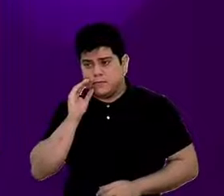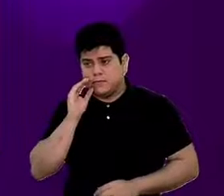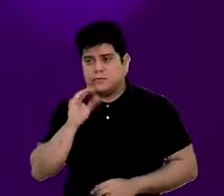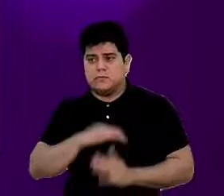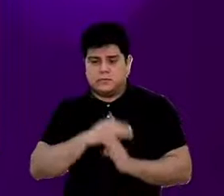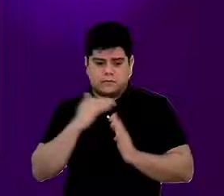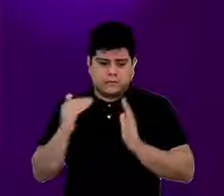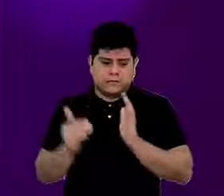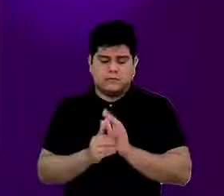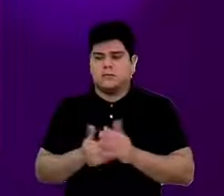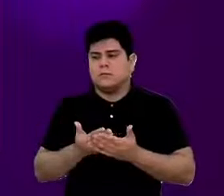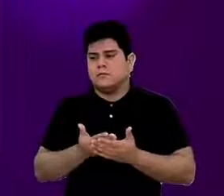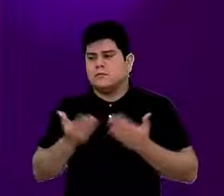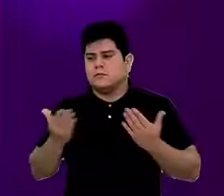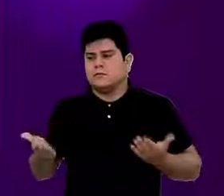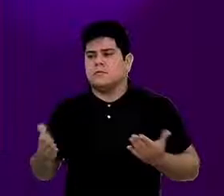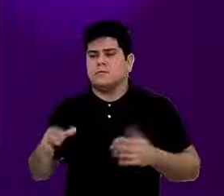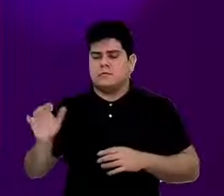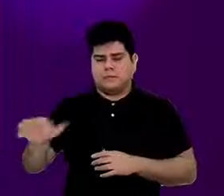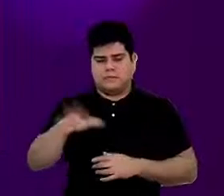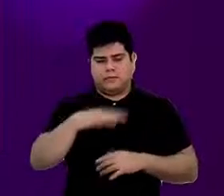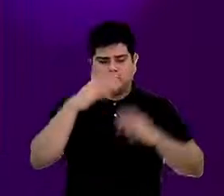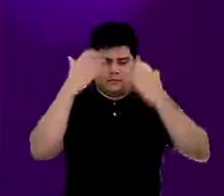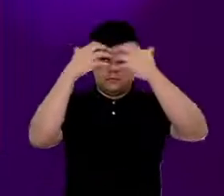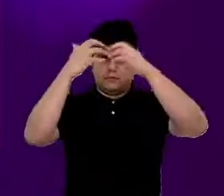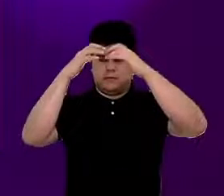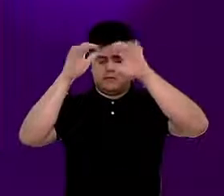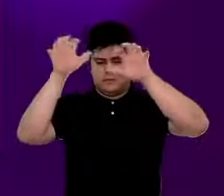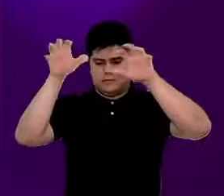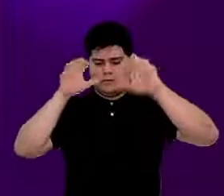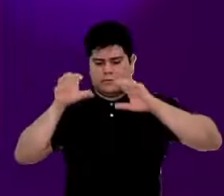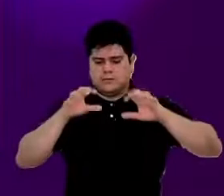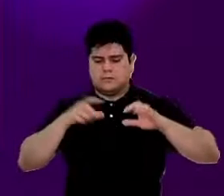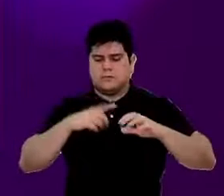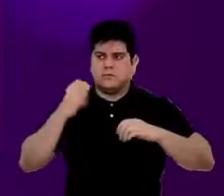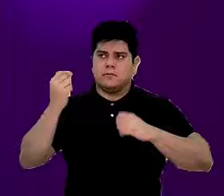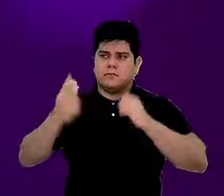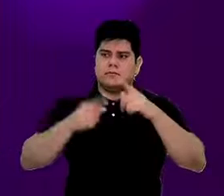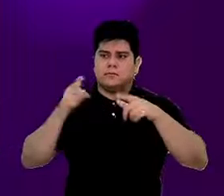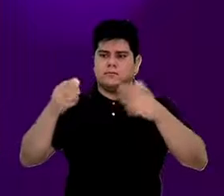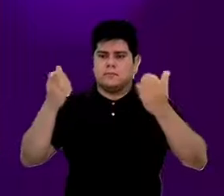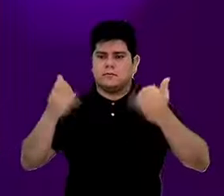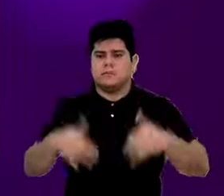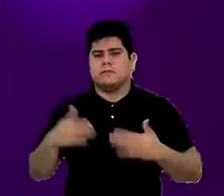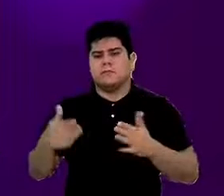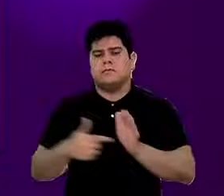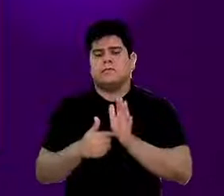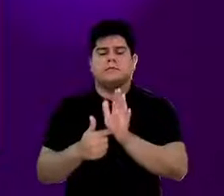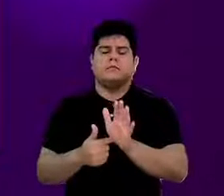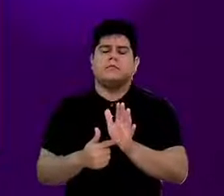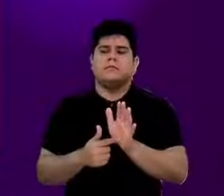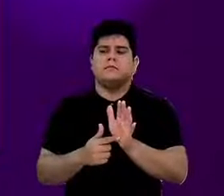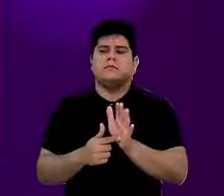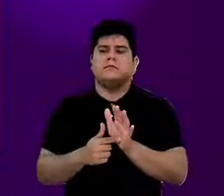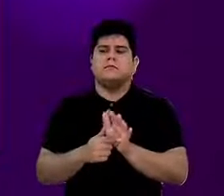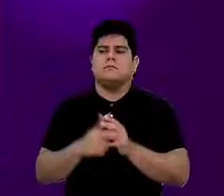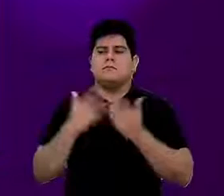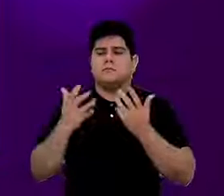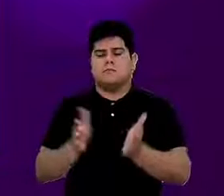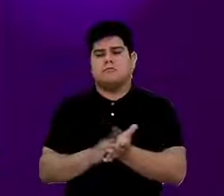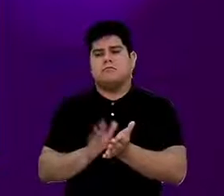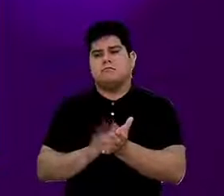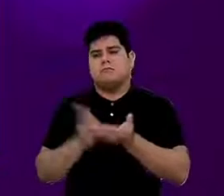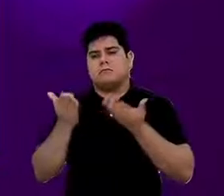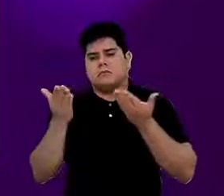todos esses espaços cognitivos e factuais que você nos traz. Queria te